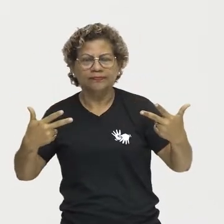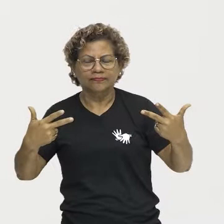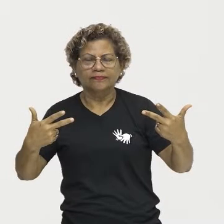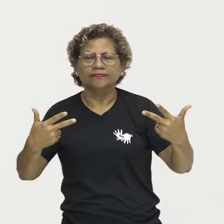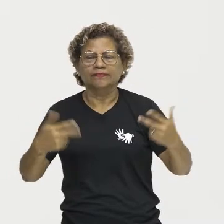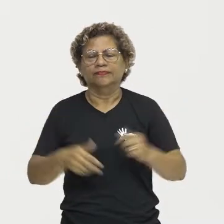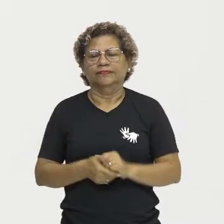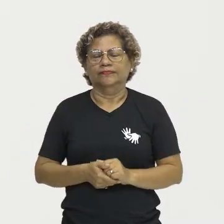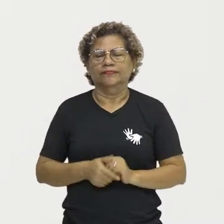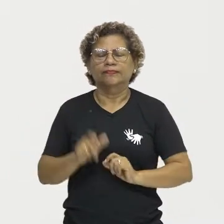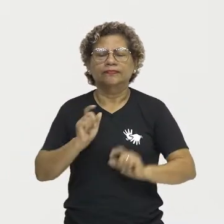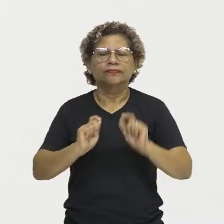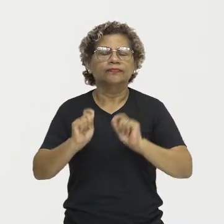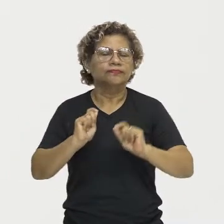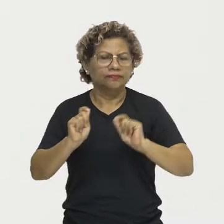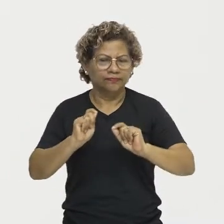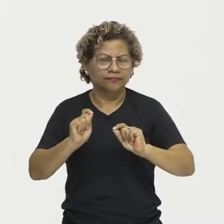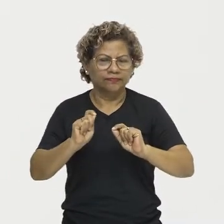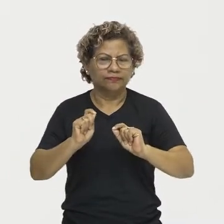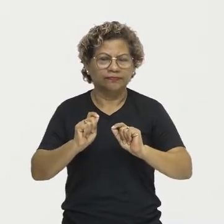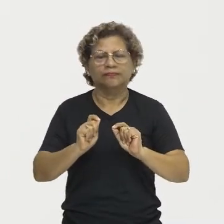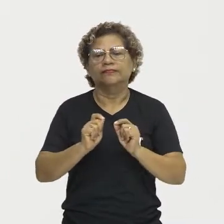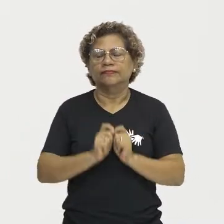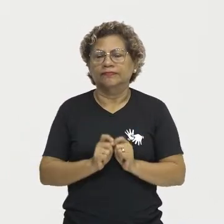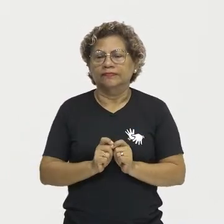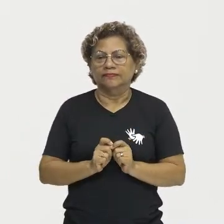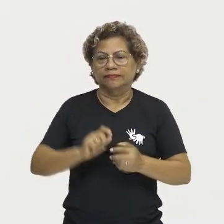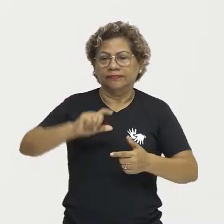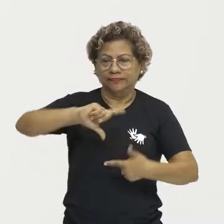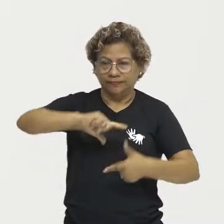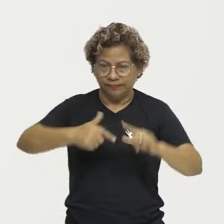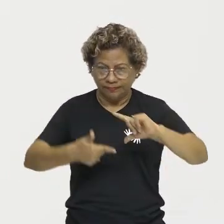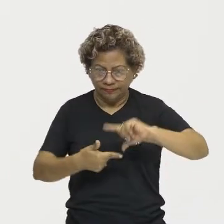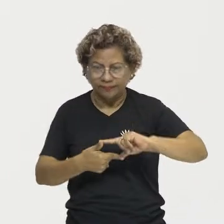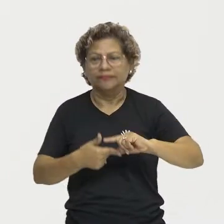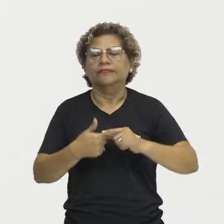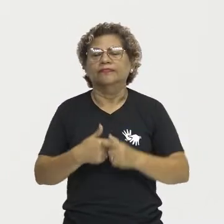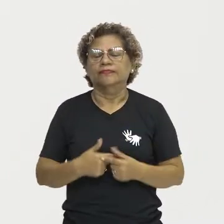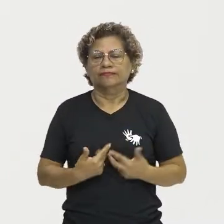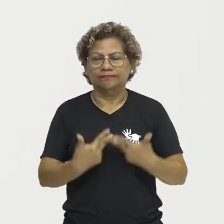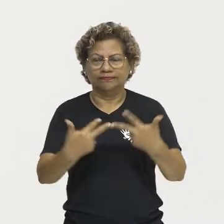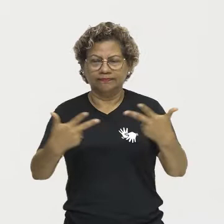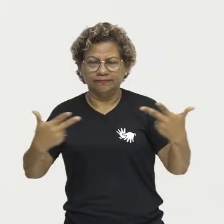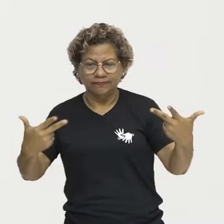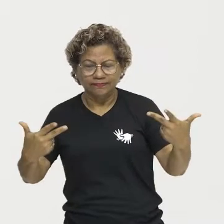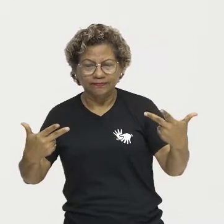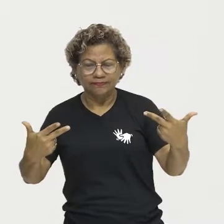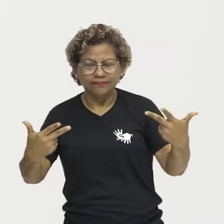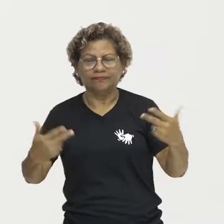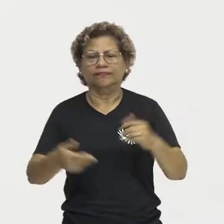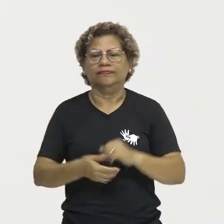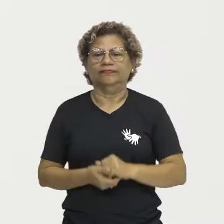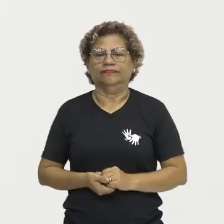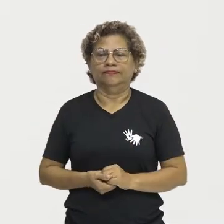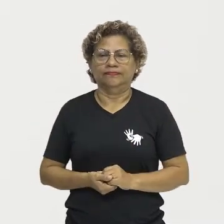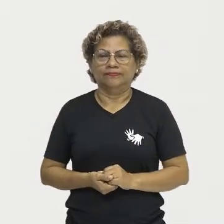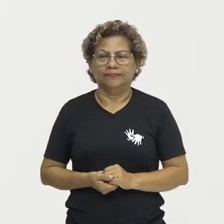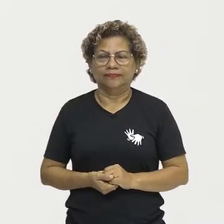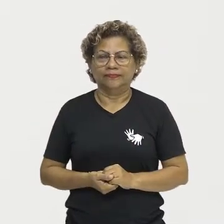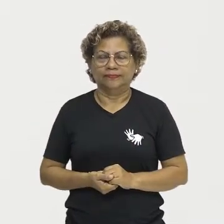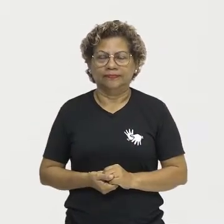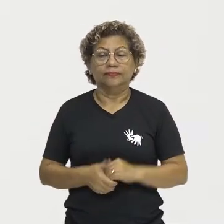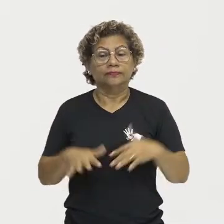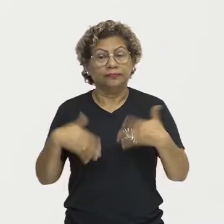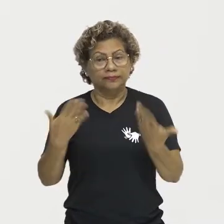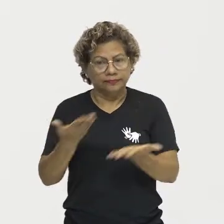todos, né, existentes na época, como geometria, física, metafísica, botânica, zoologia e assim por diante. Então,